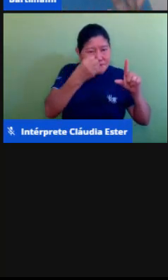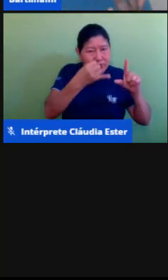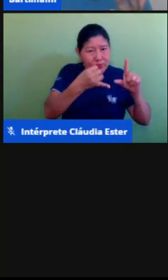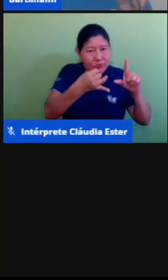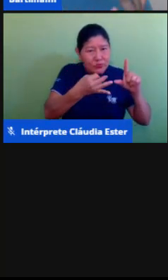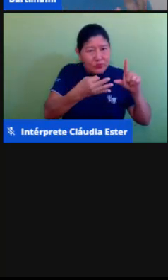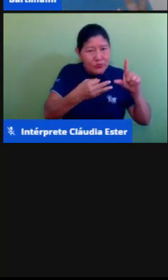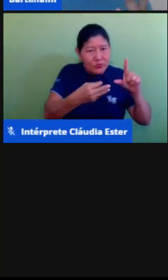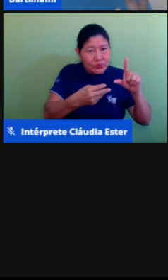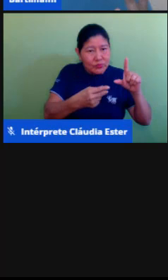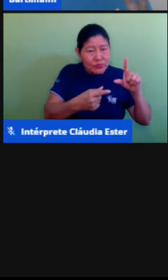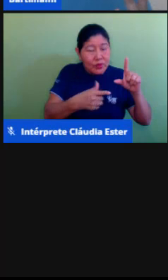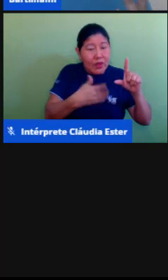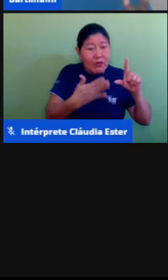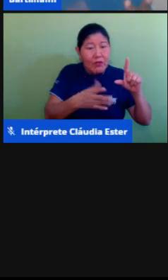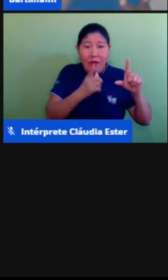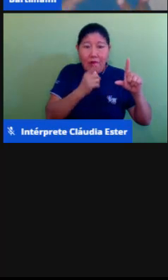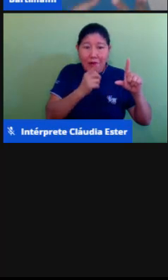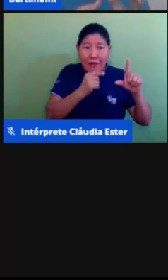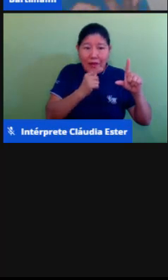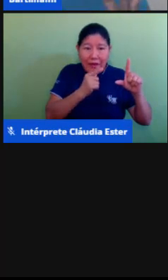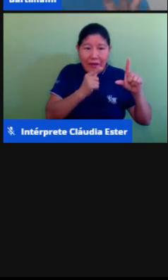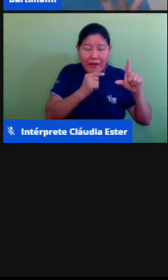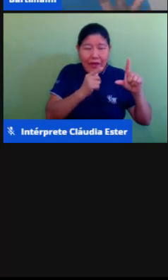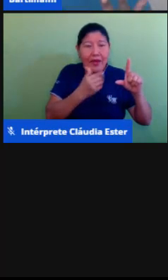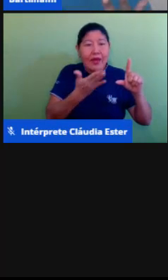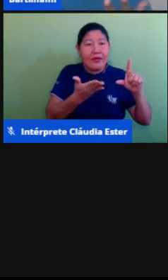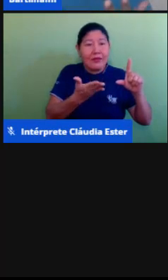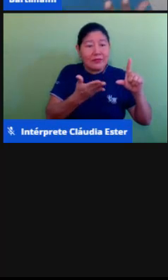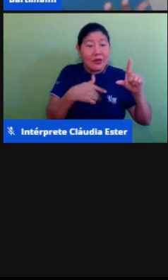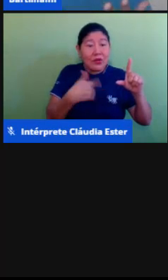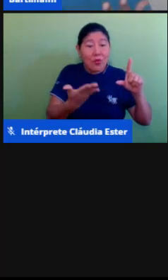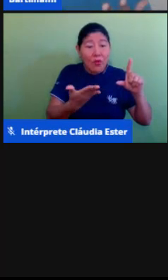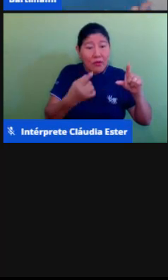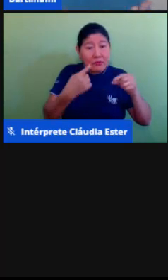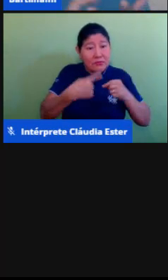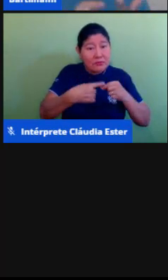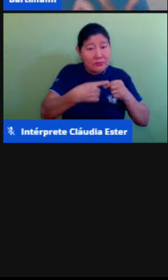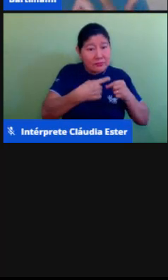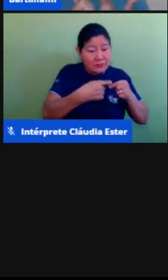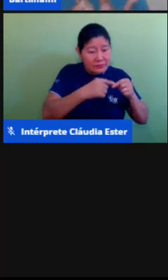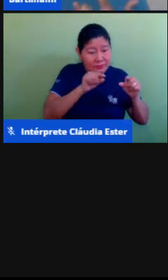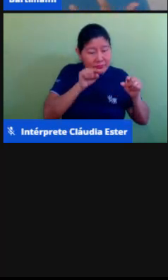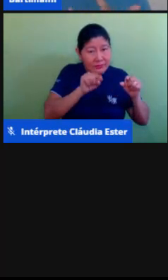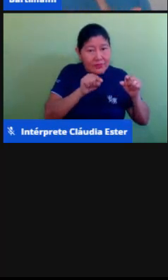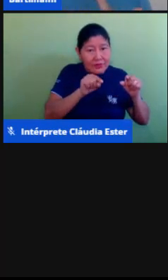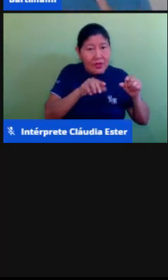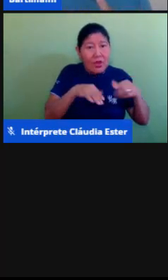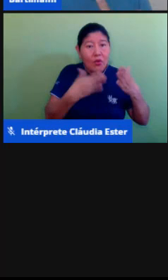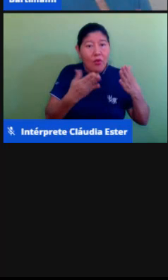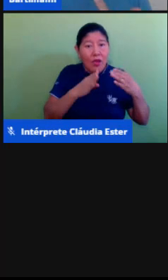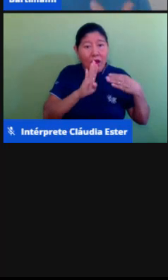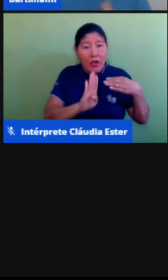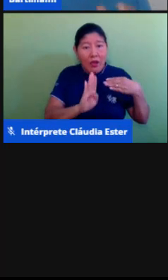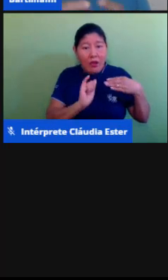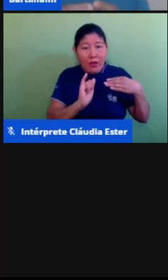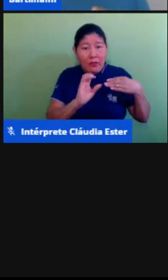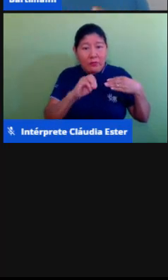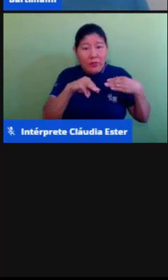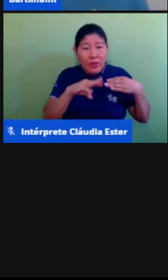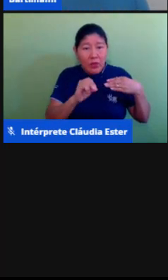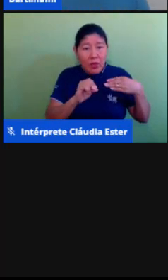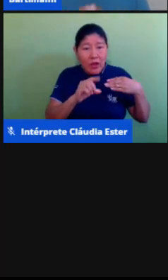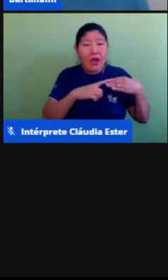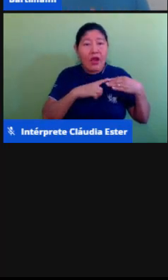qual bacia hidrográfica está aquele ponto, qual município está aquele ponto, qual bioma ele pertence.